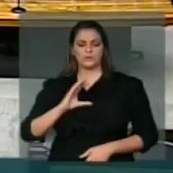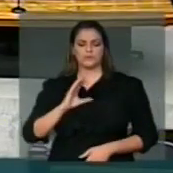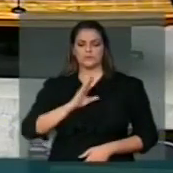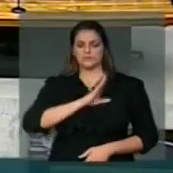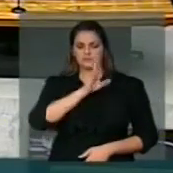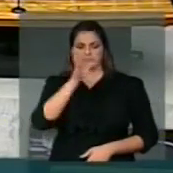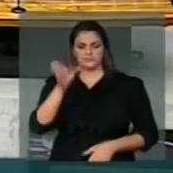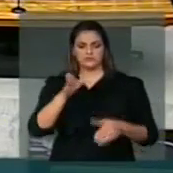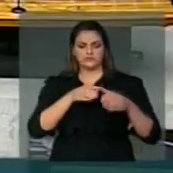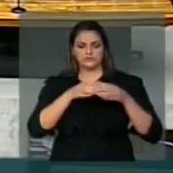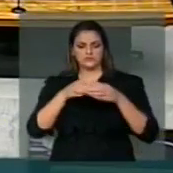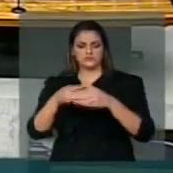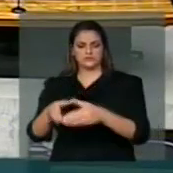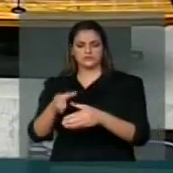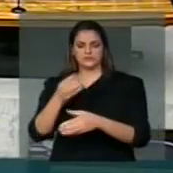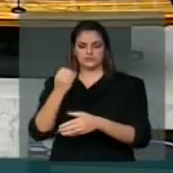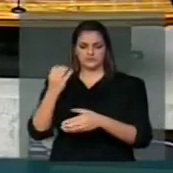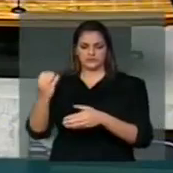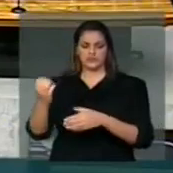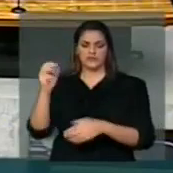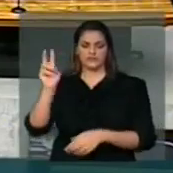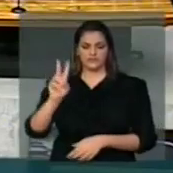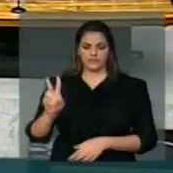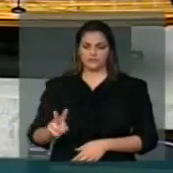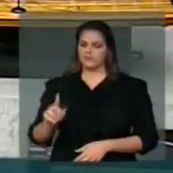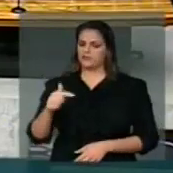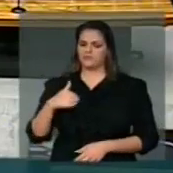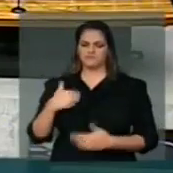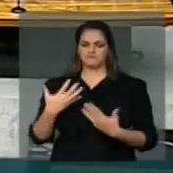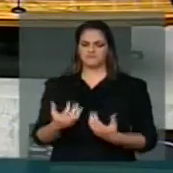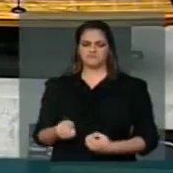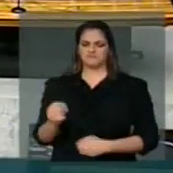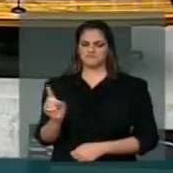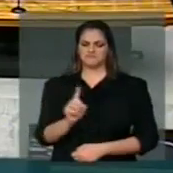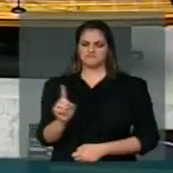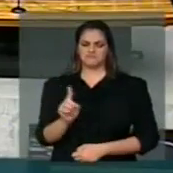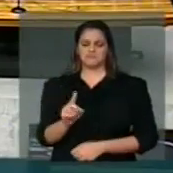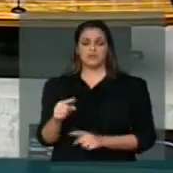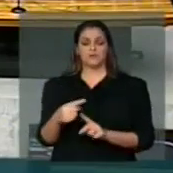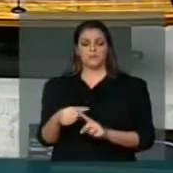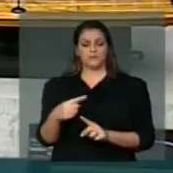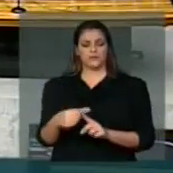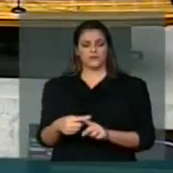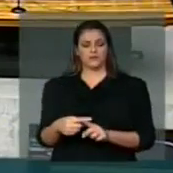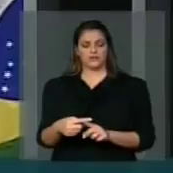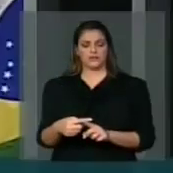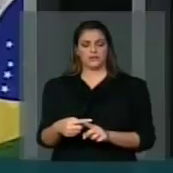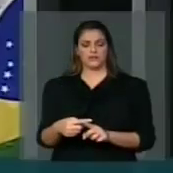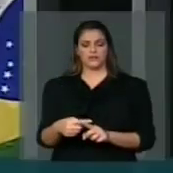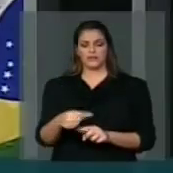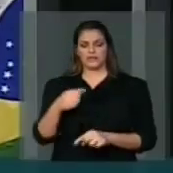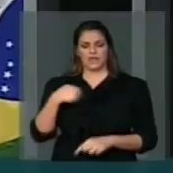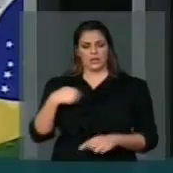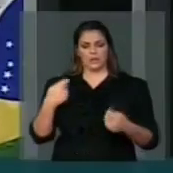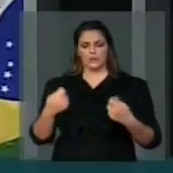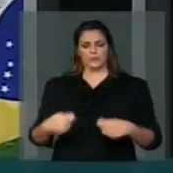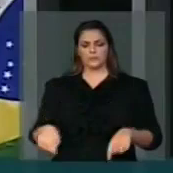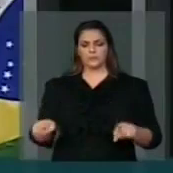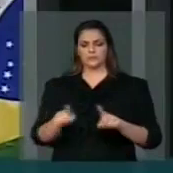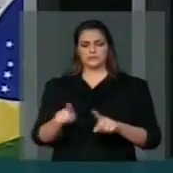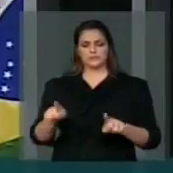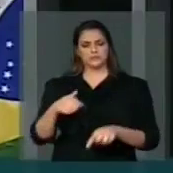Venezuela. E eu me neguei. Porque quem tem uma tribuna não precisa ir lá.